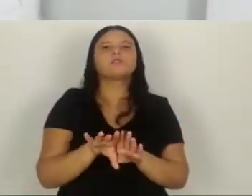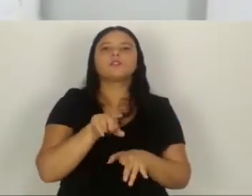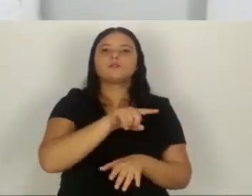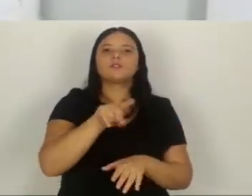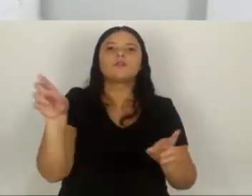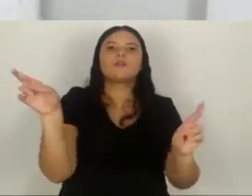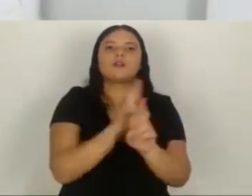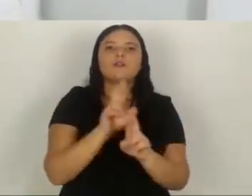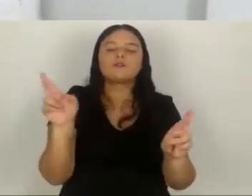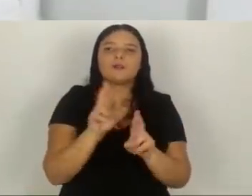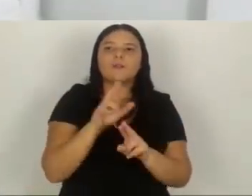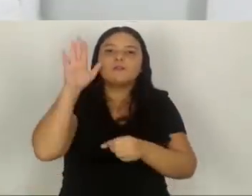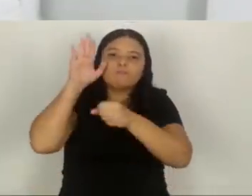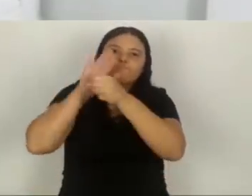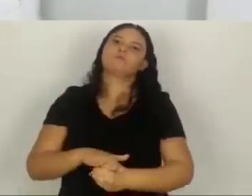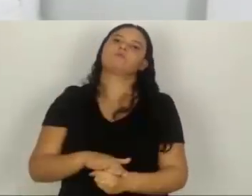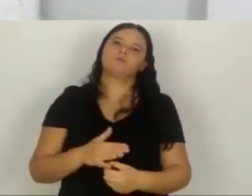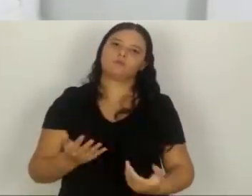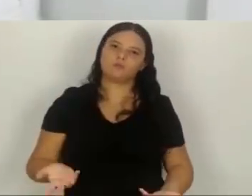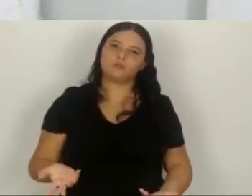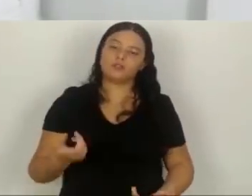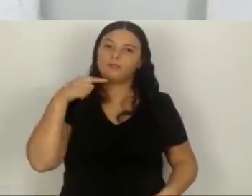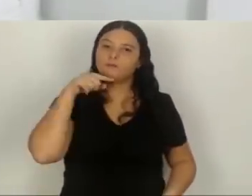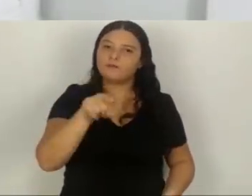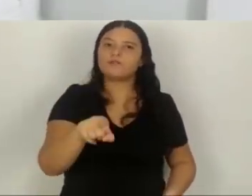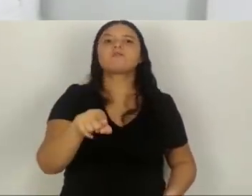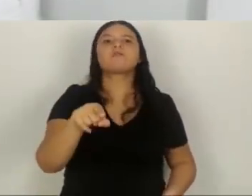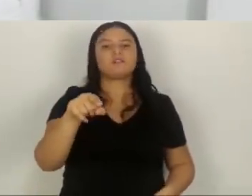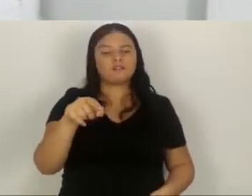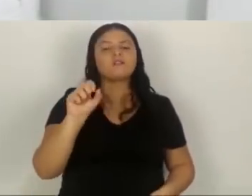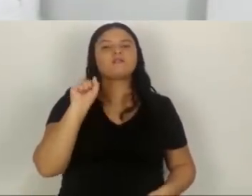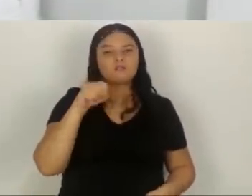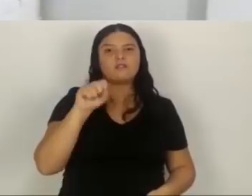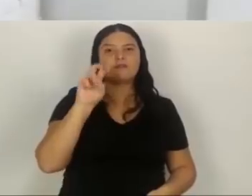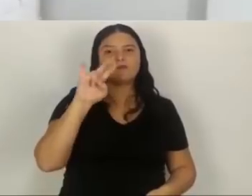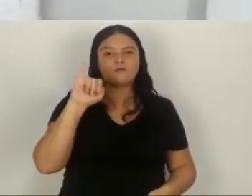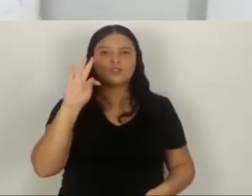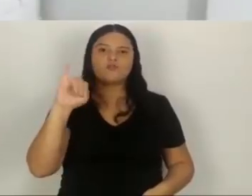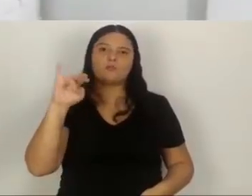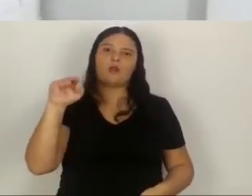um relacionamento abusivo. Você está sendo vítima de um relacionamento